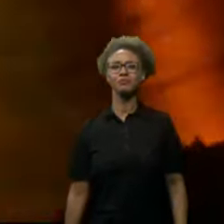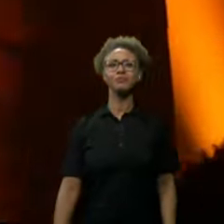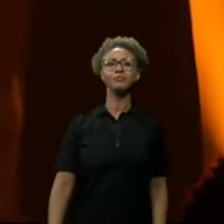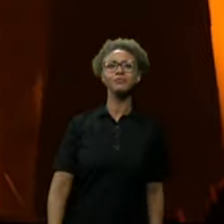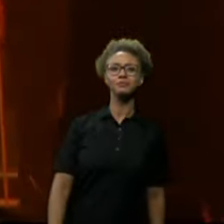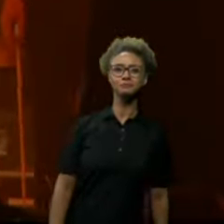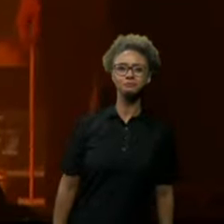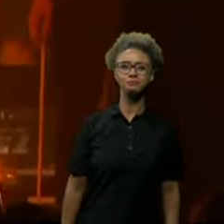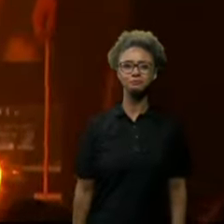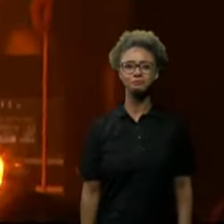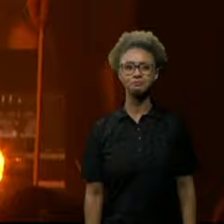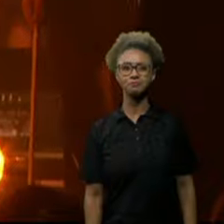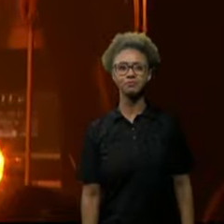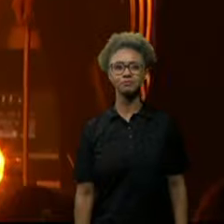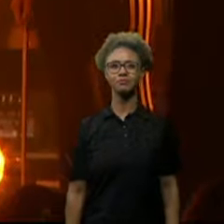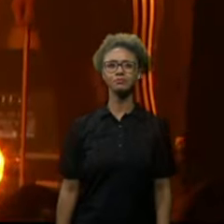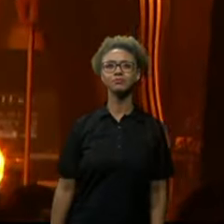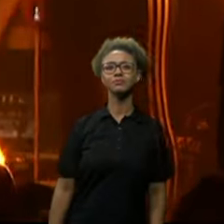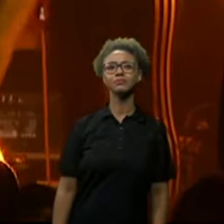e